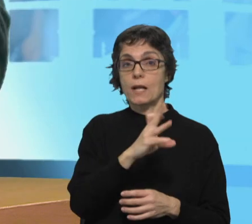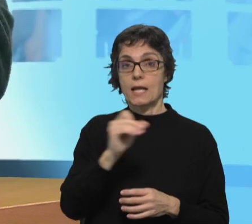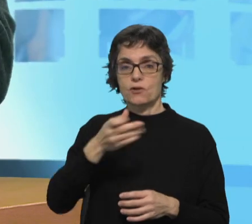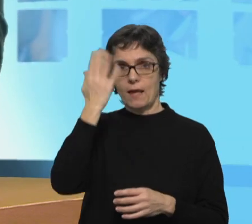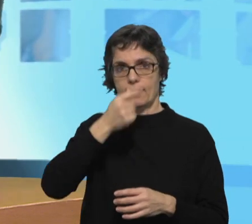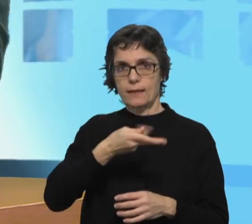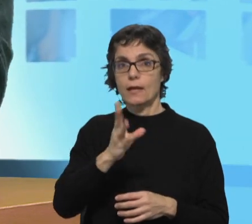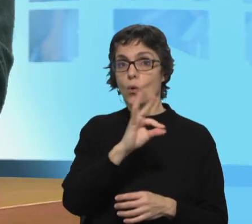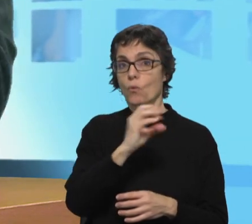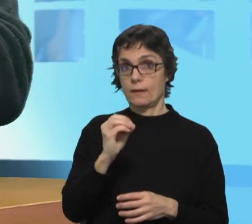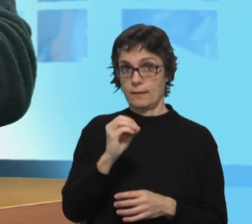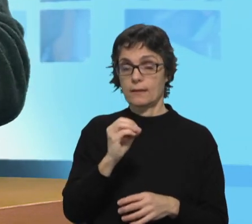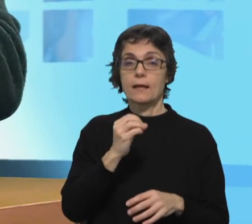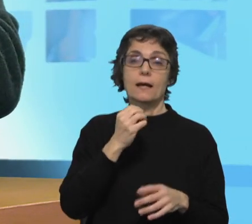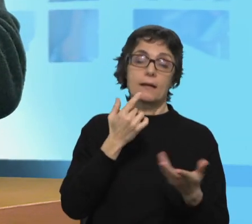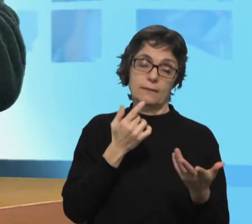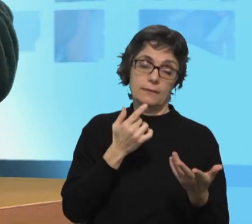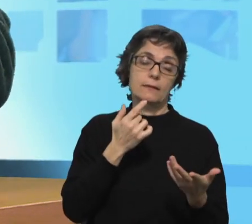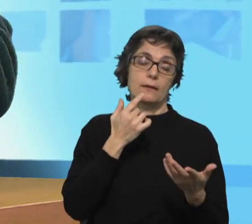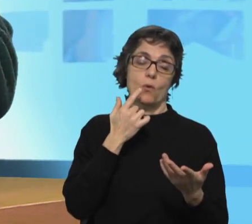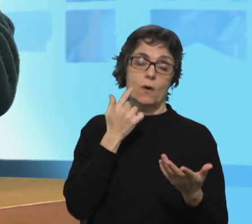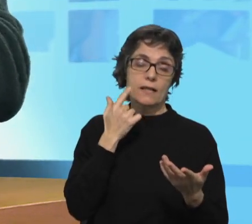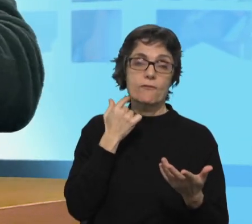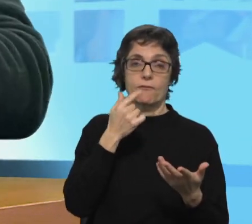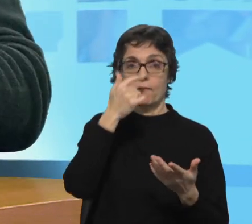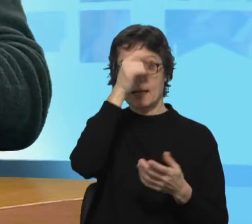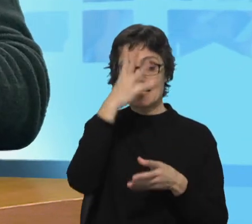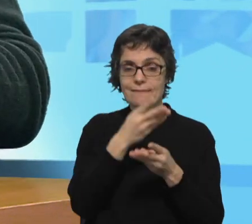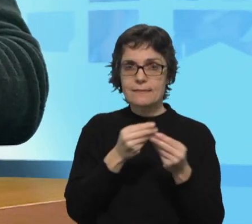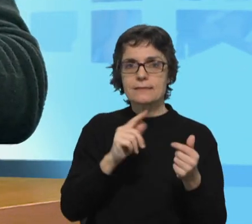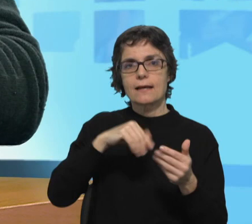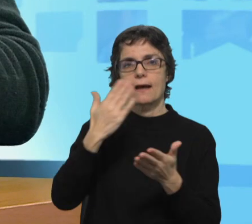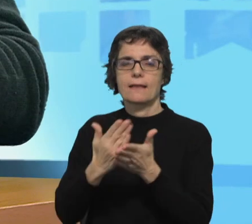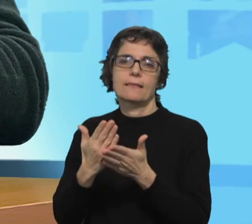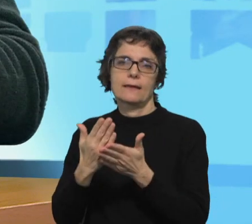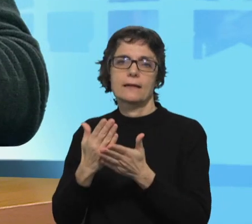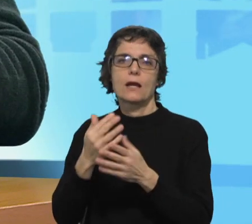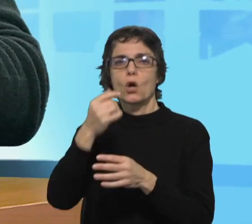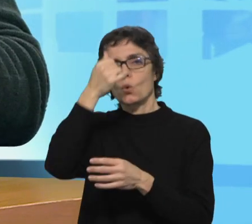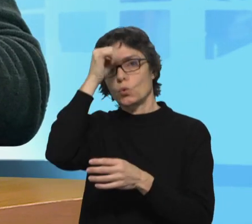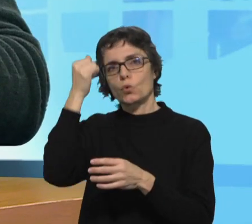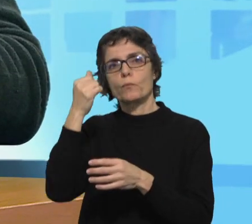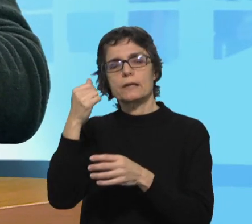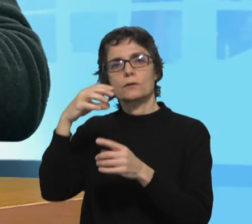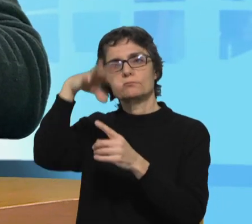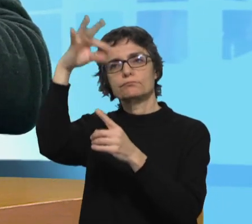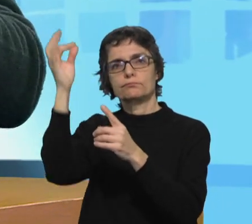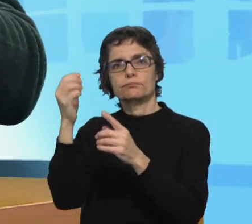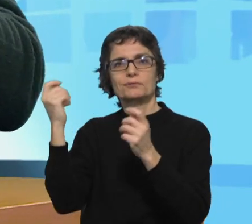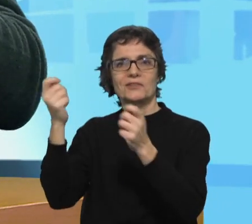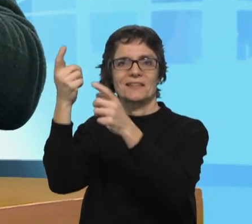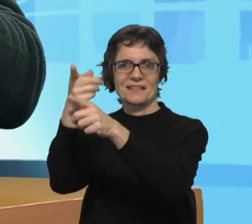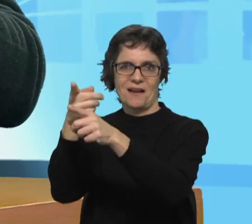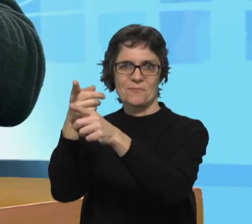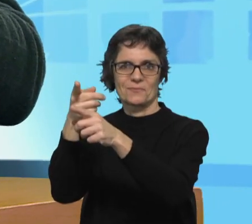A Quaresma é desde a quarta-feira de cinzas até ao domingo de Ramos. 40 dias. Ora bem, até ao princípio da Semana Santa. Então, o